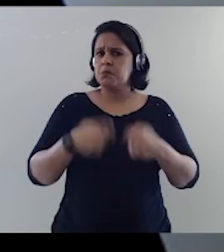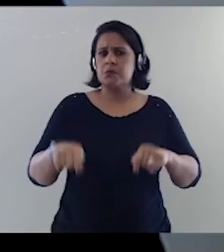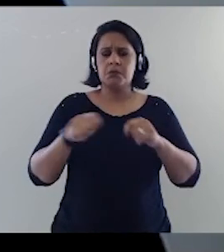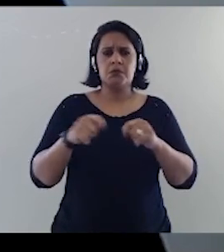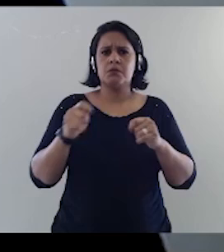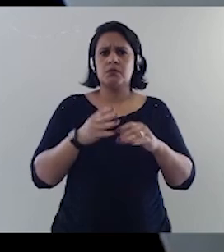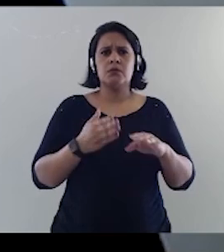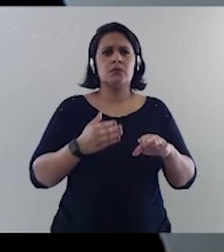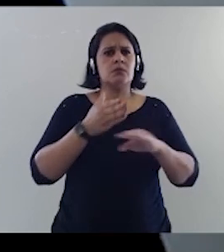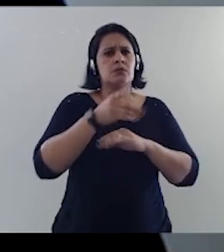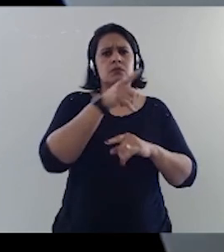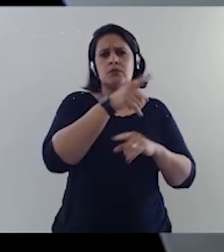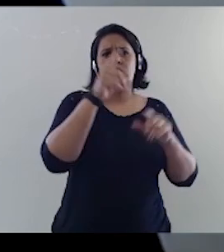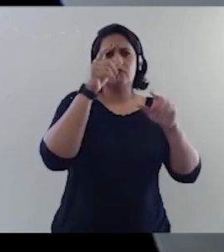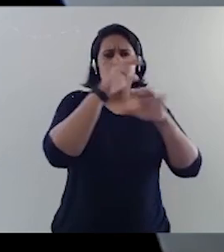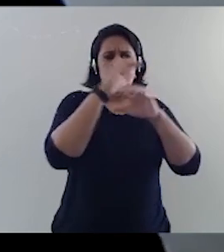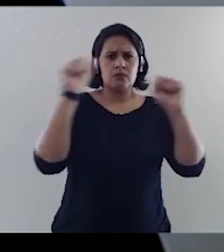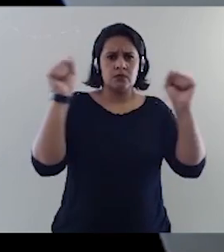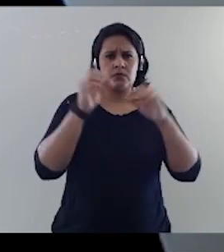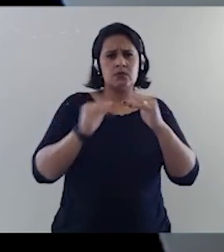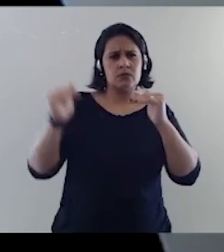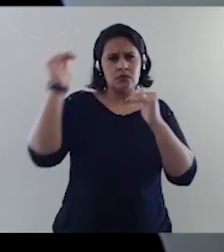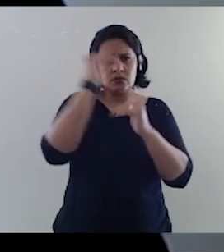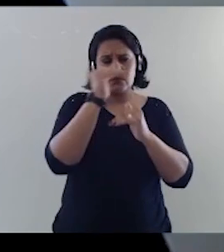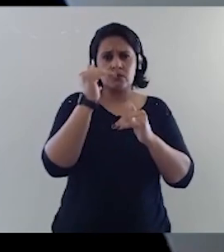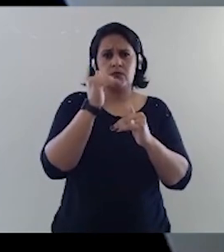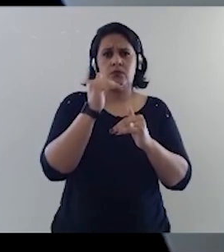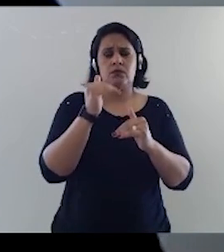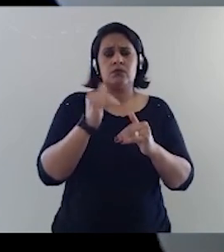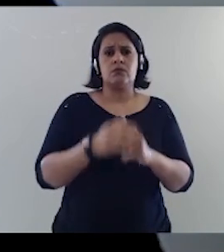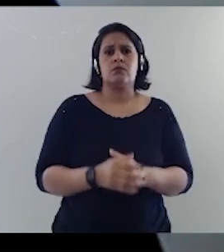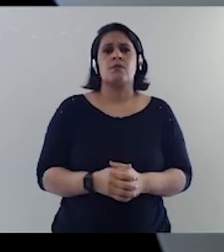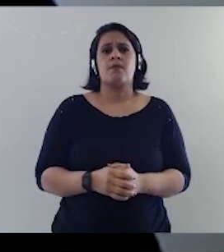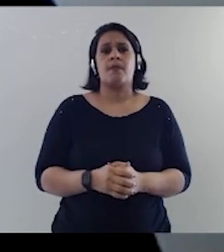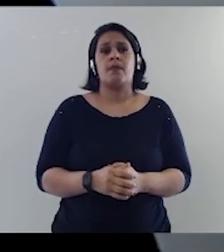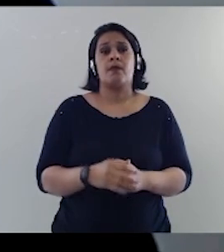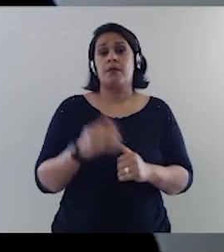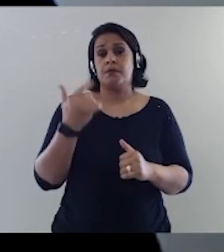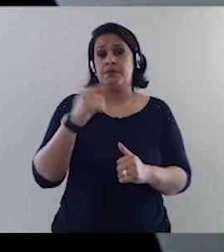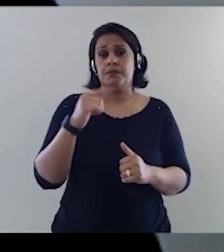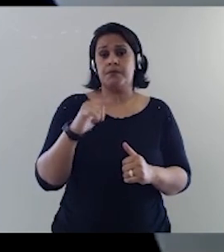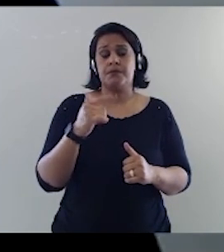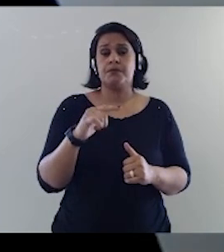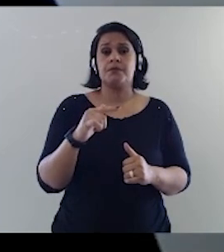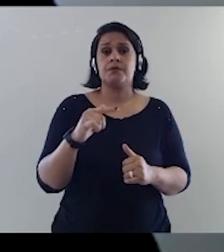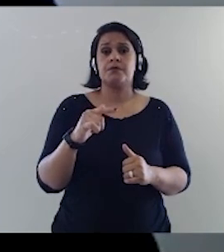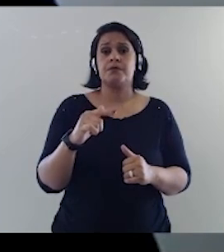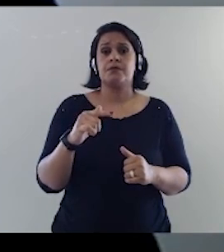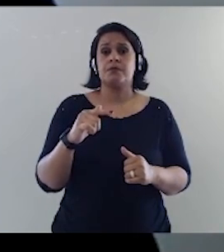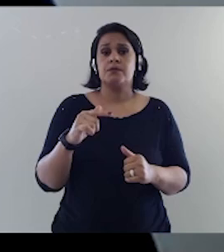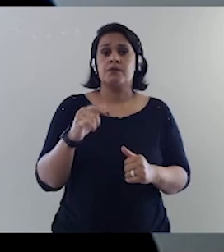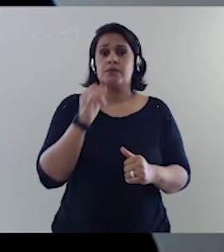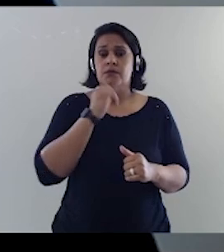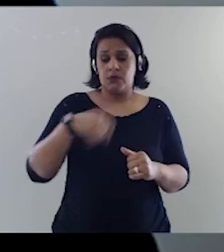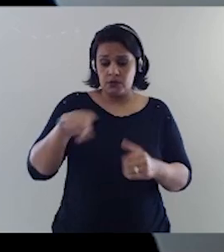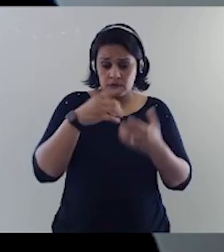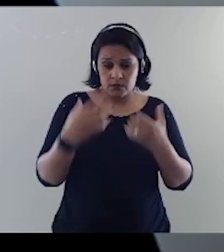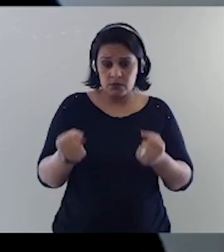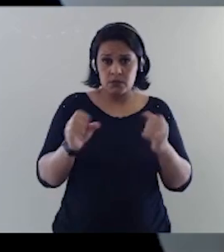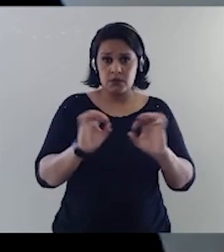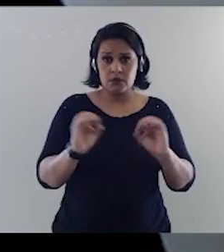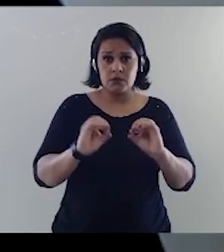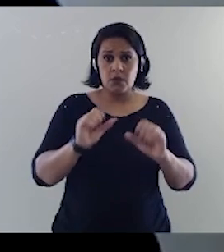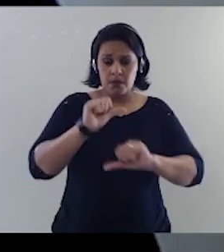a jurisprudência que reputam obsoleta ou injusta. Não são admitíveis, todavia, mutações jurisprudenciais